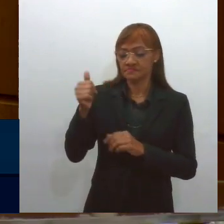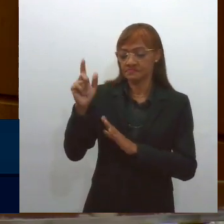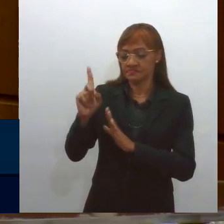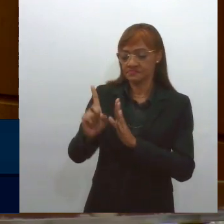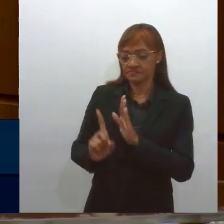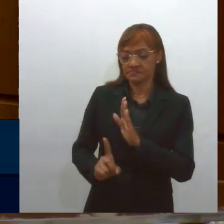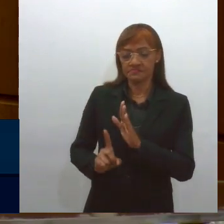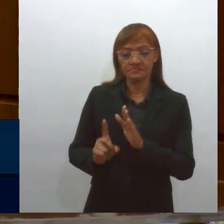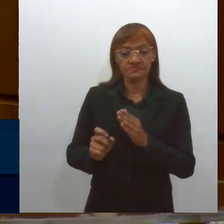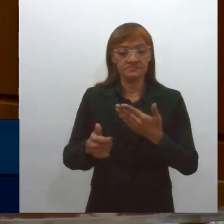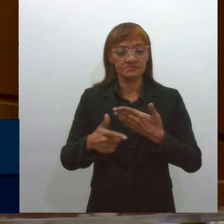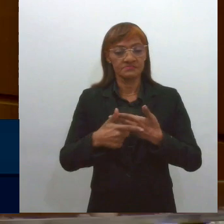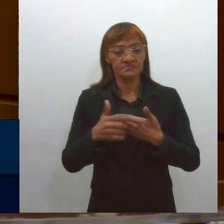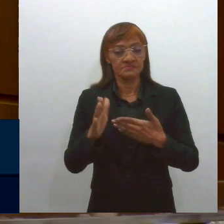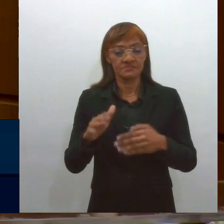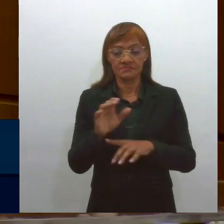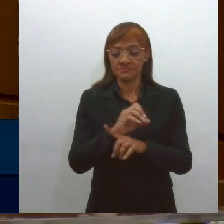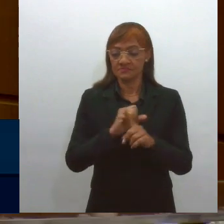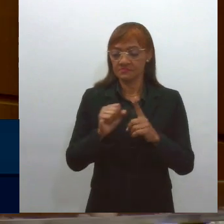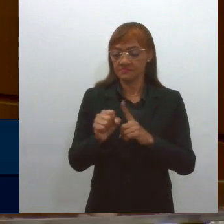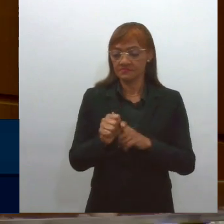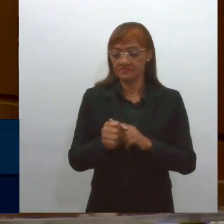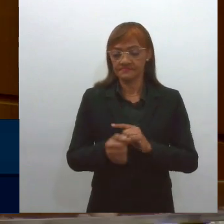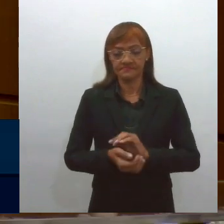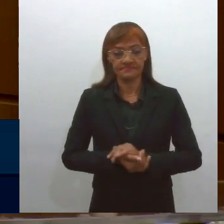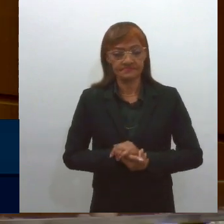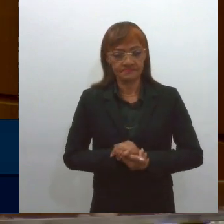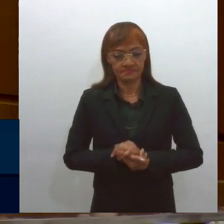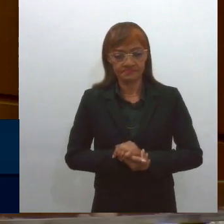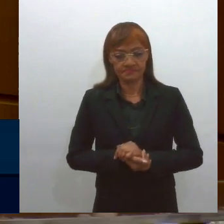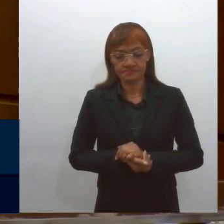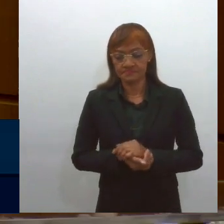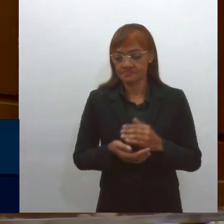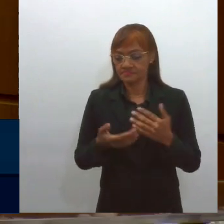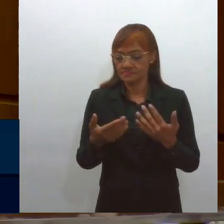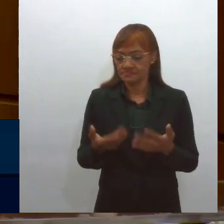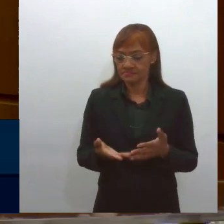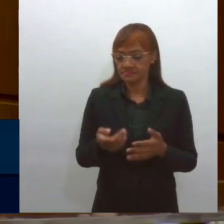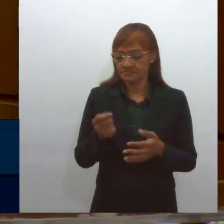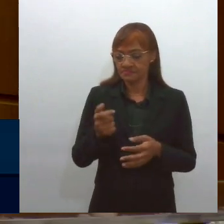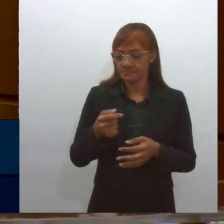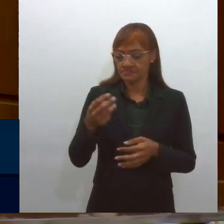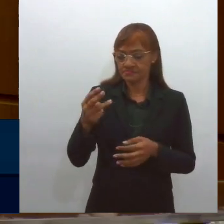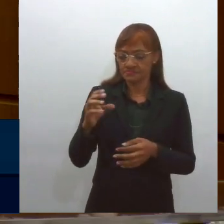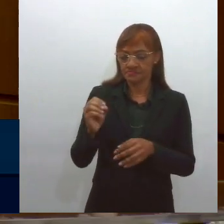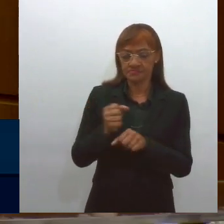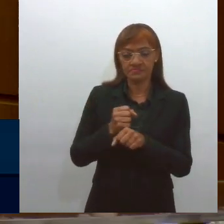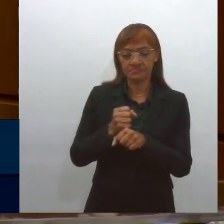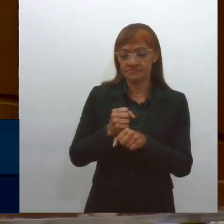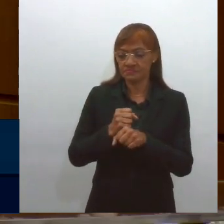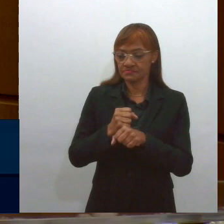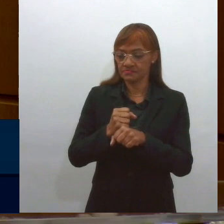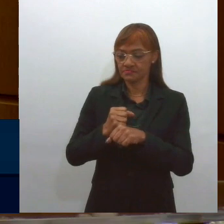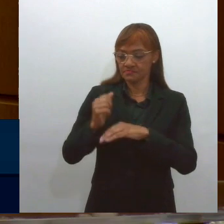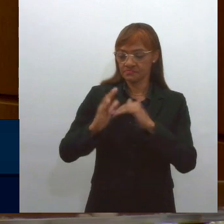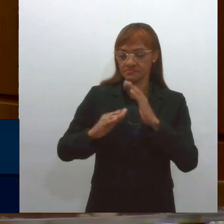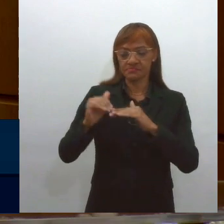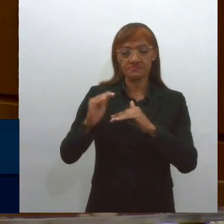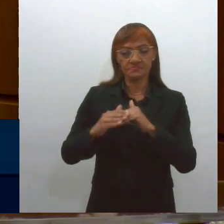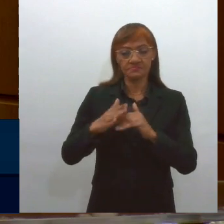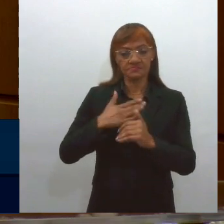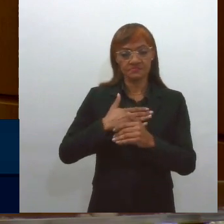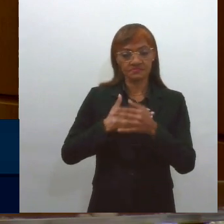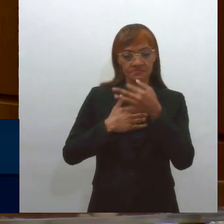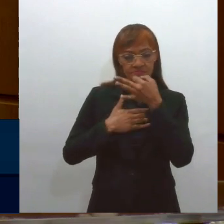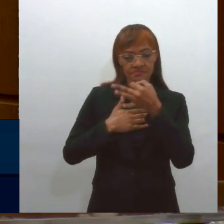vivem? Ao longo de quase 30 anos de profissão, na minha visão, se tem algo que nunca mudou